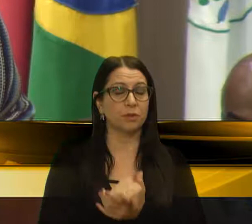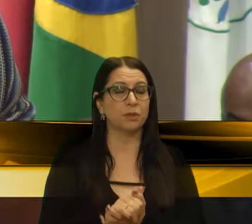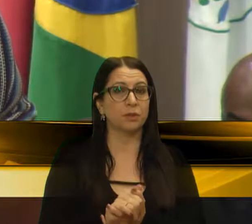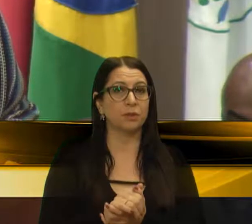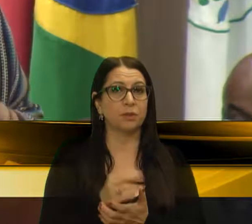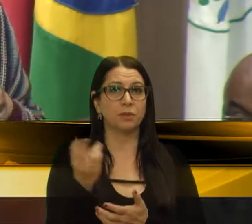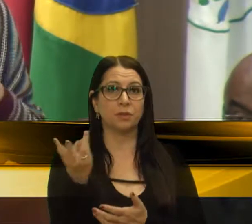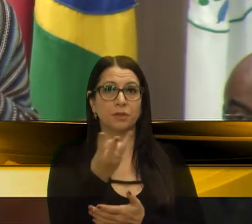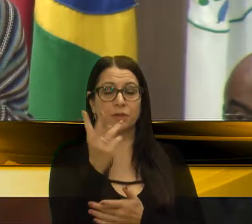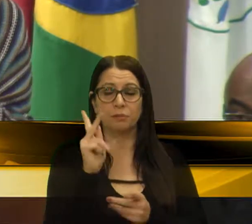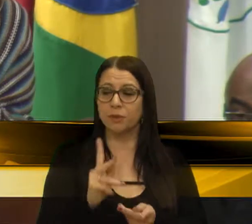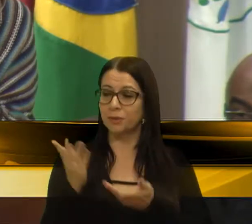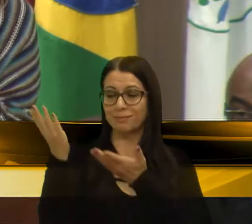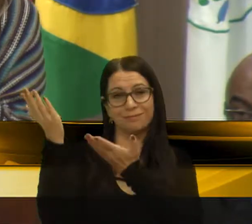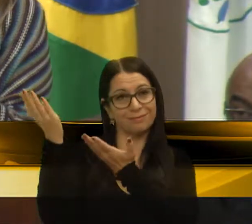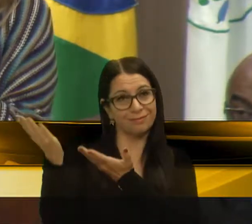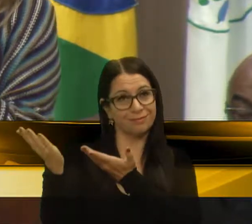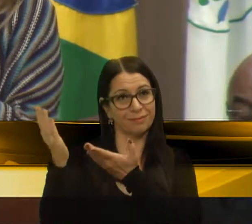3 homenageados.